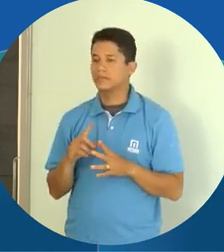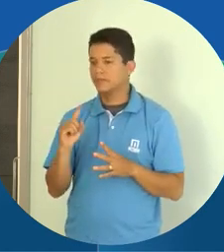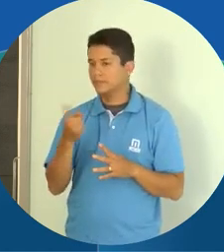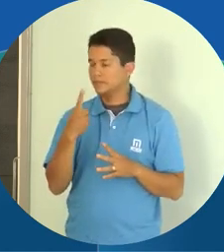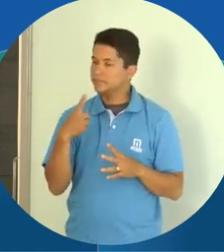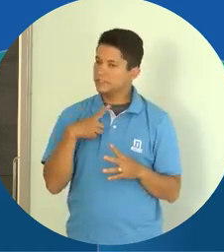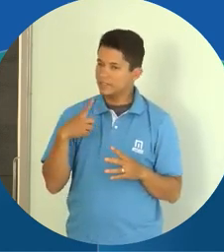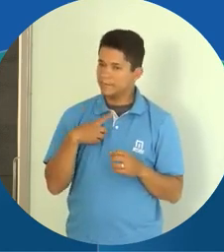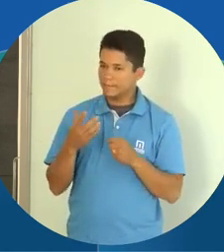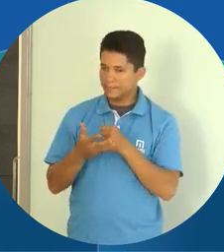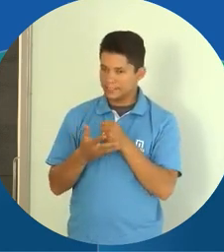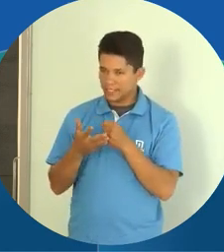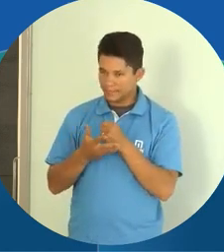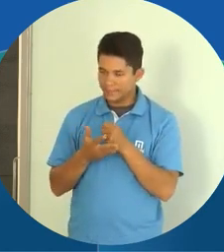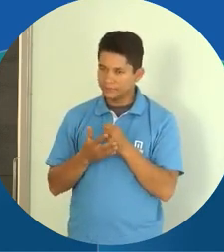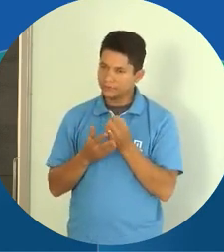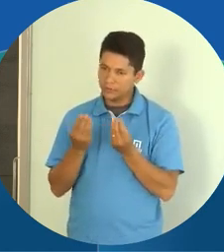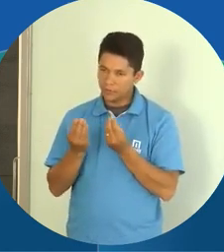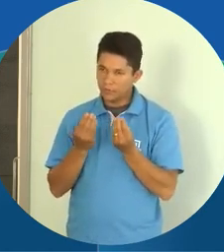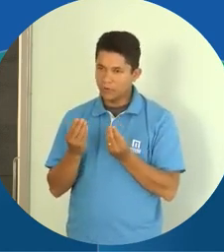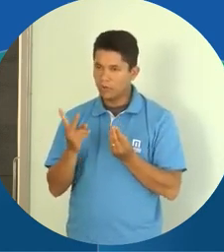duas distribuições de